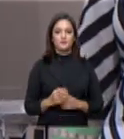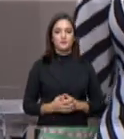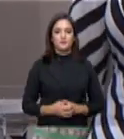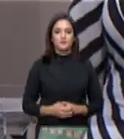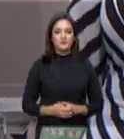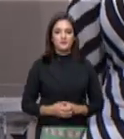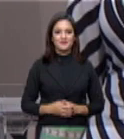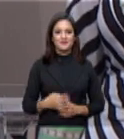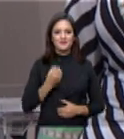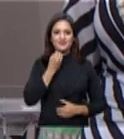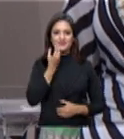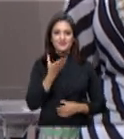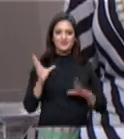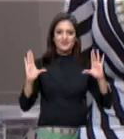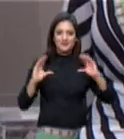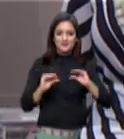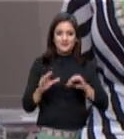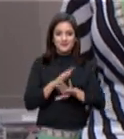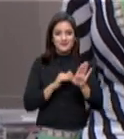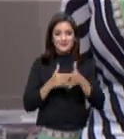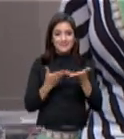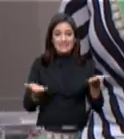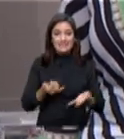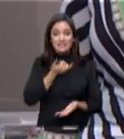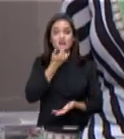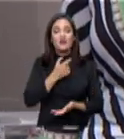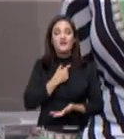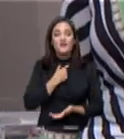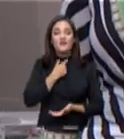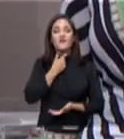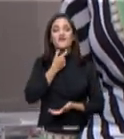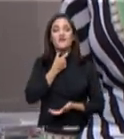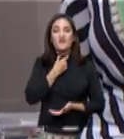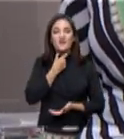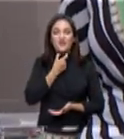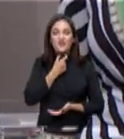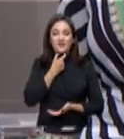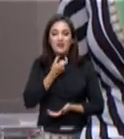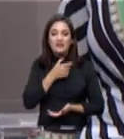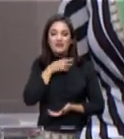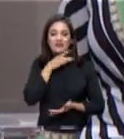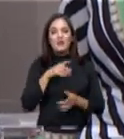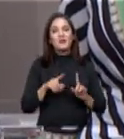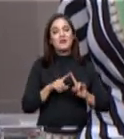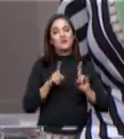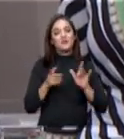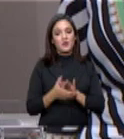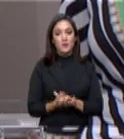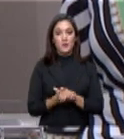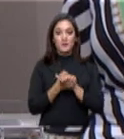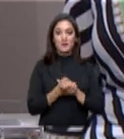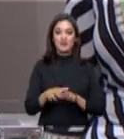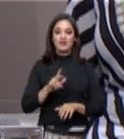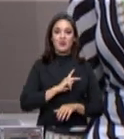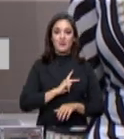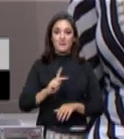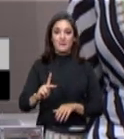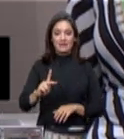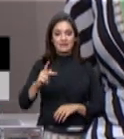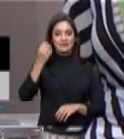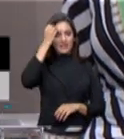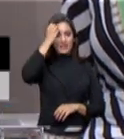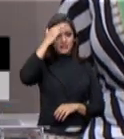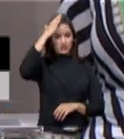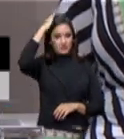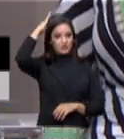Boa noite a todos e todas. Peço perdão pela minha voz, eu estou quase afônica. Queria cumprimentar o ministro Luiz Fux,